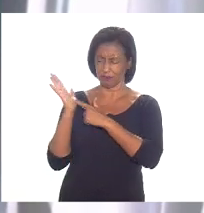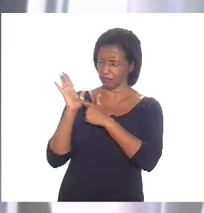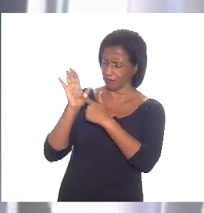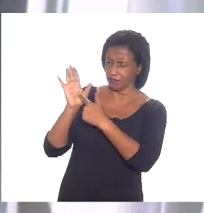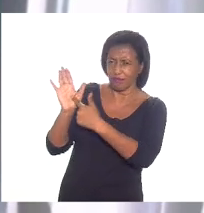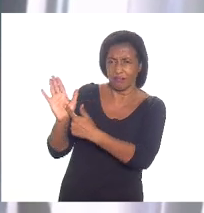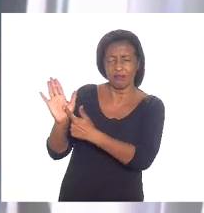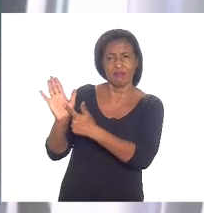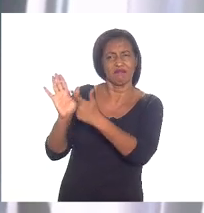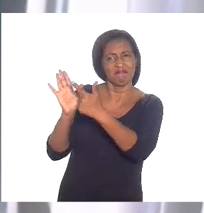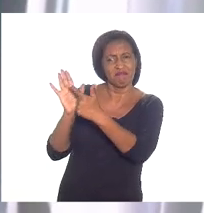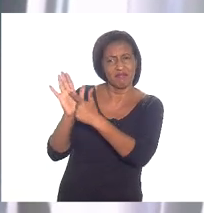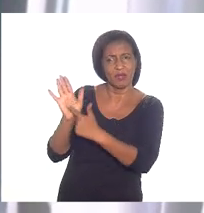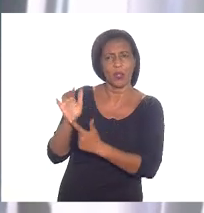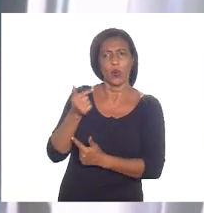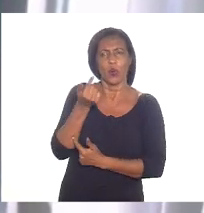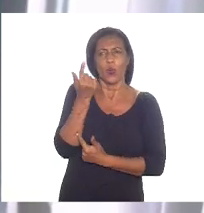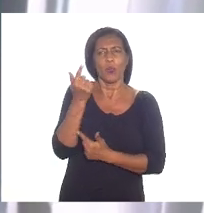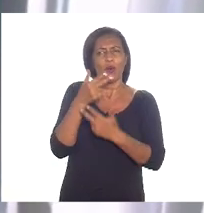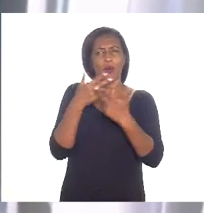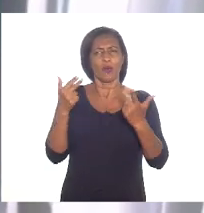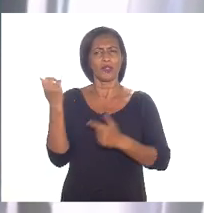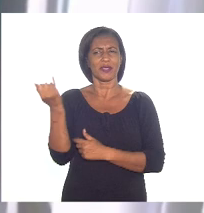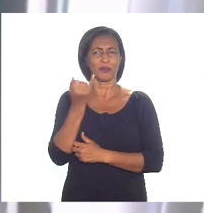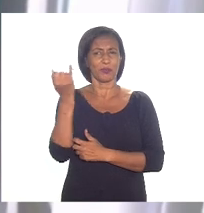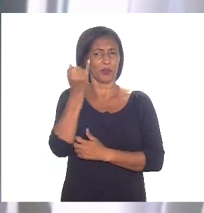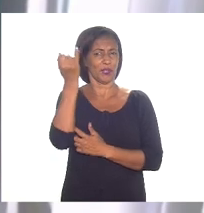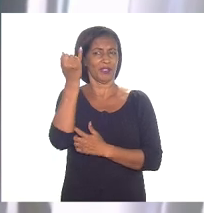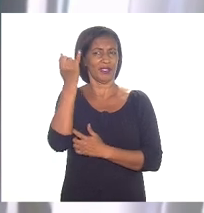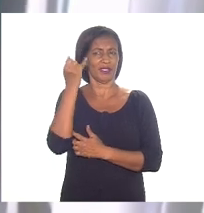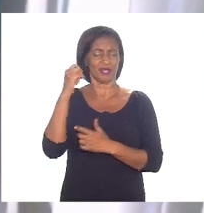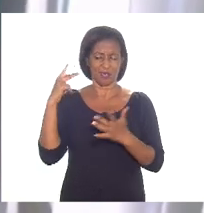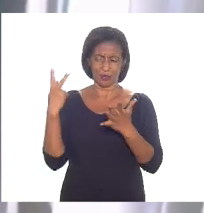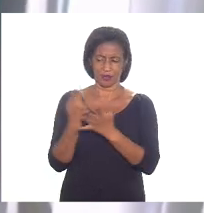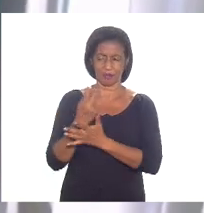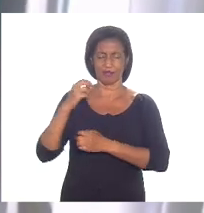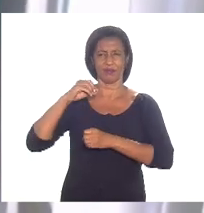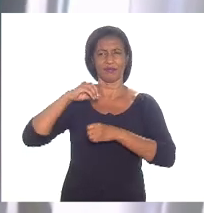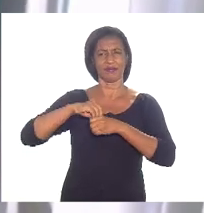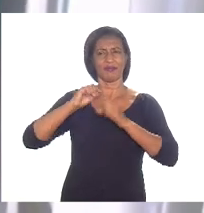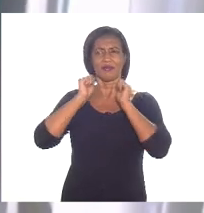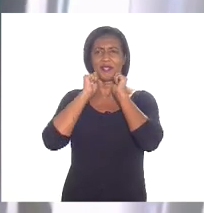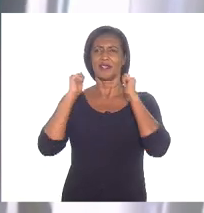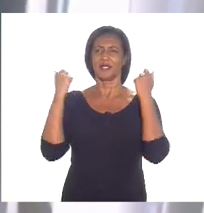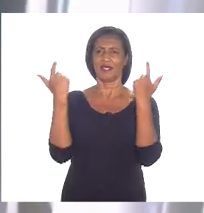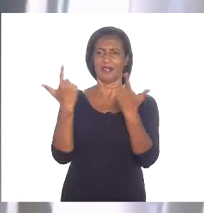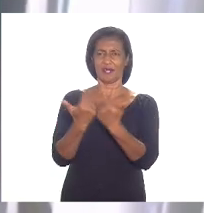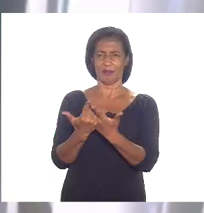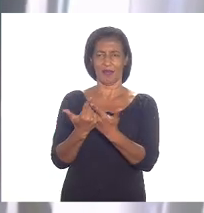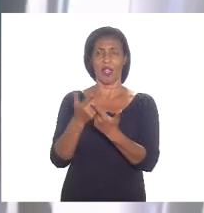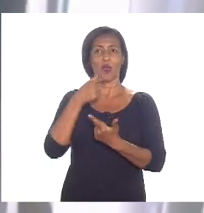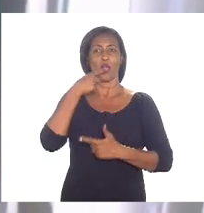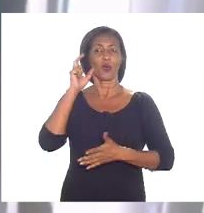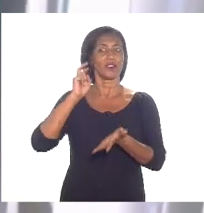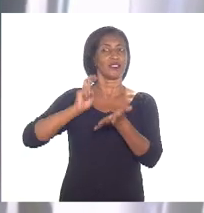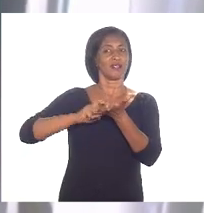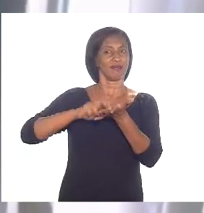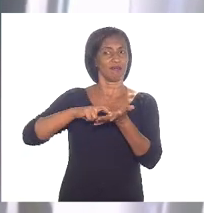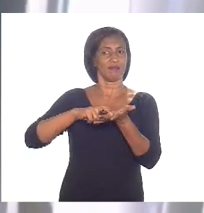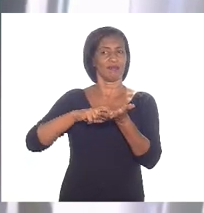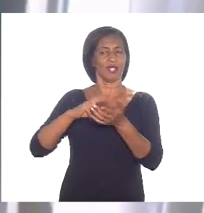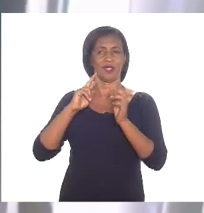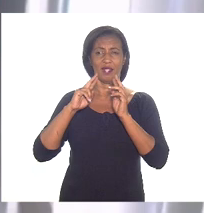vem acontecendo na Assembleia Legislativa. Eu ontem, numa reunião de manhã, que nós fizemos sobre o novo regime de recuperação fiscal, eu afirmei